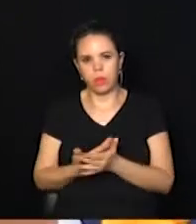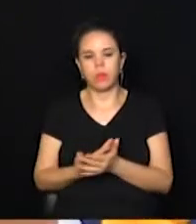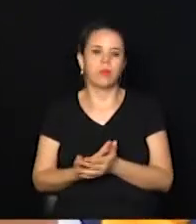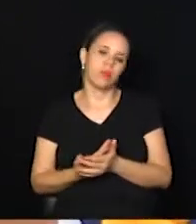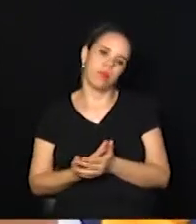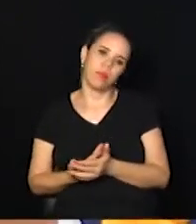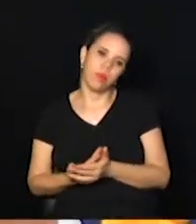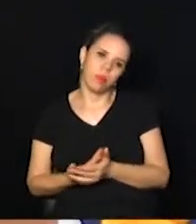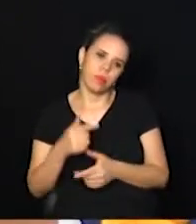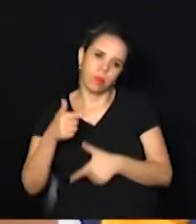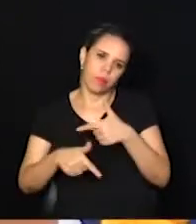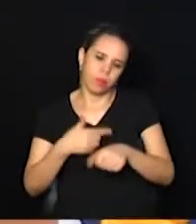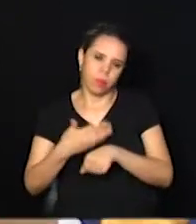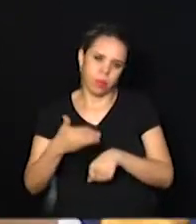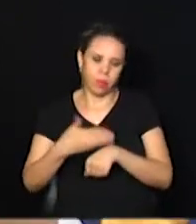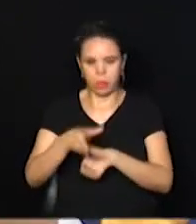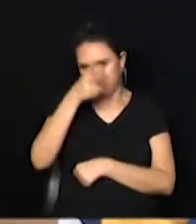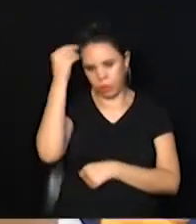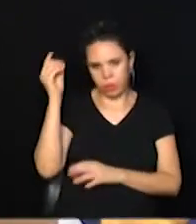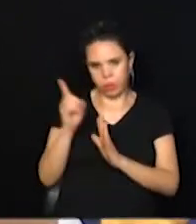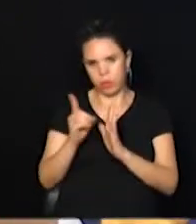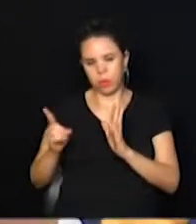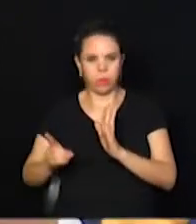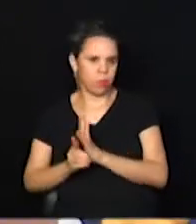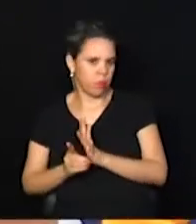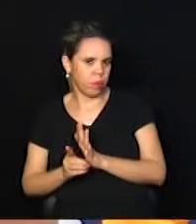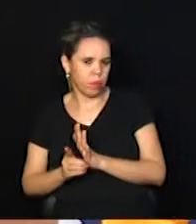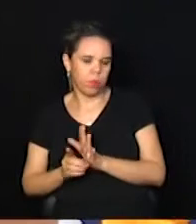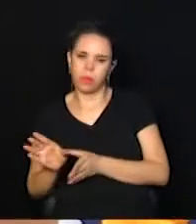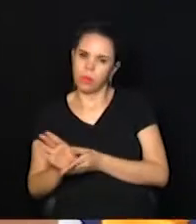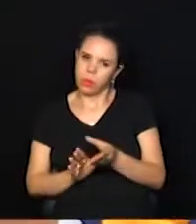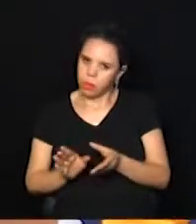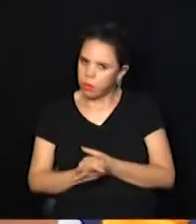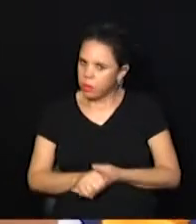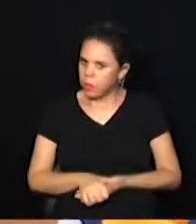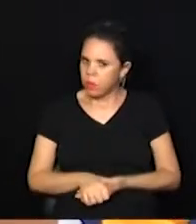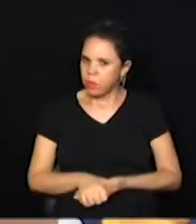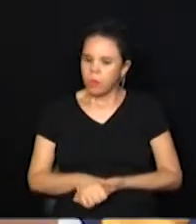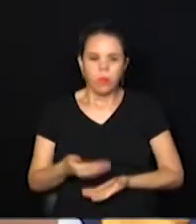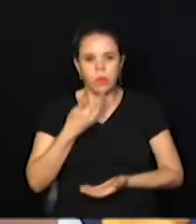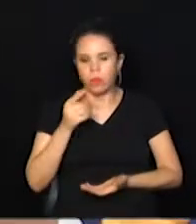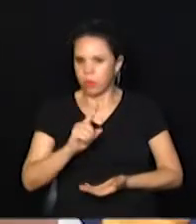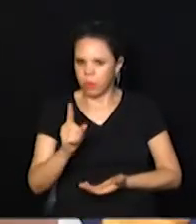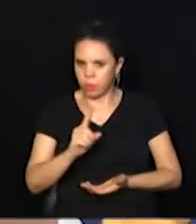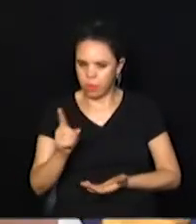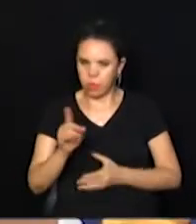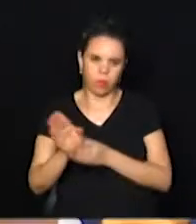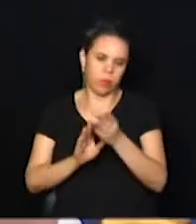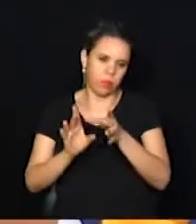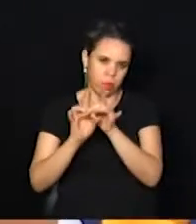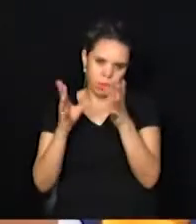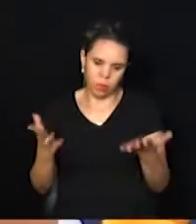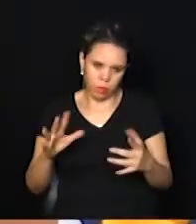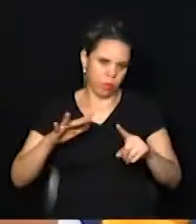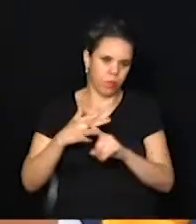Demétrio, no exercício da prefeitura, assinou o decreto e instaurou o conselho. Mas não é fácil ter conselhos de democracia e